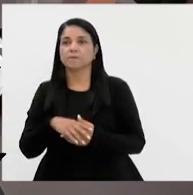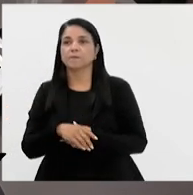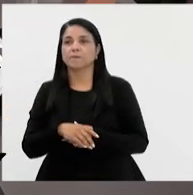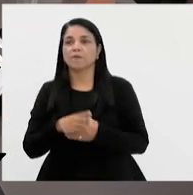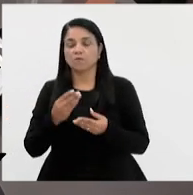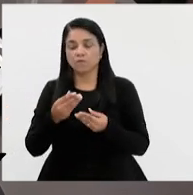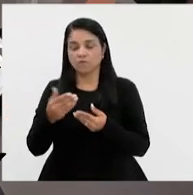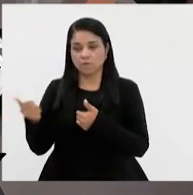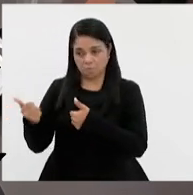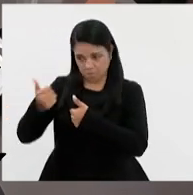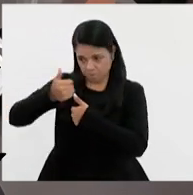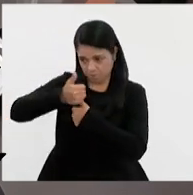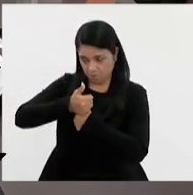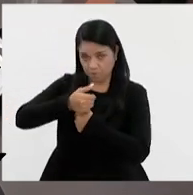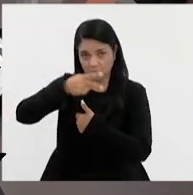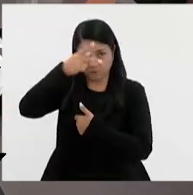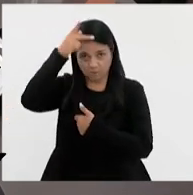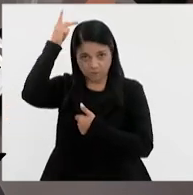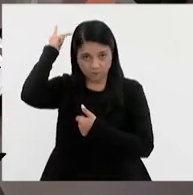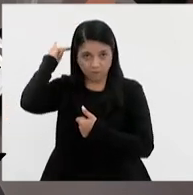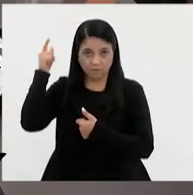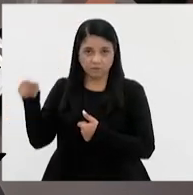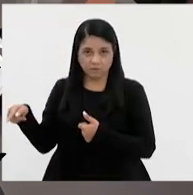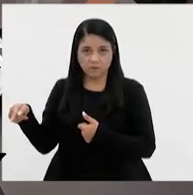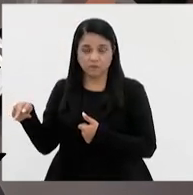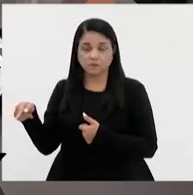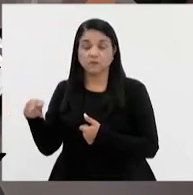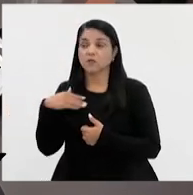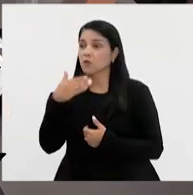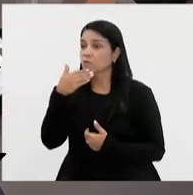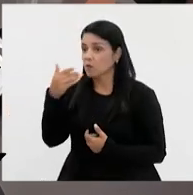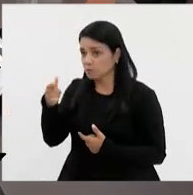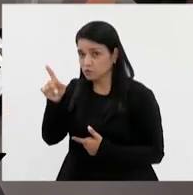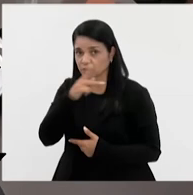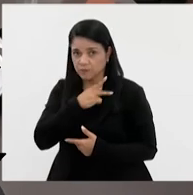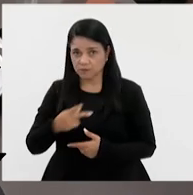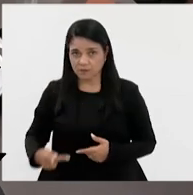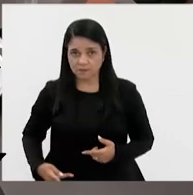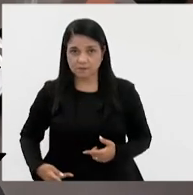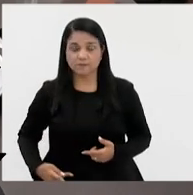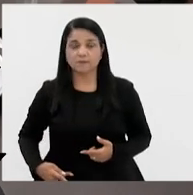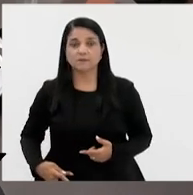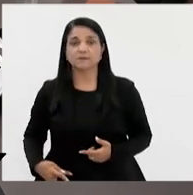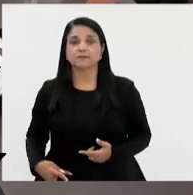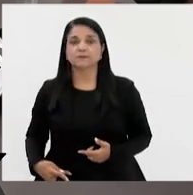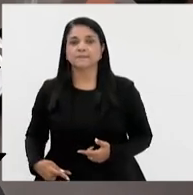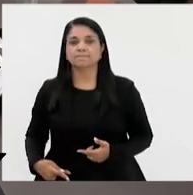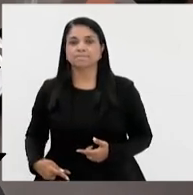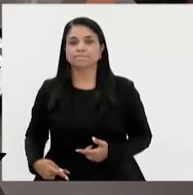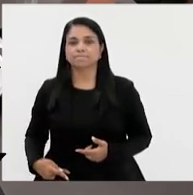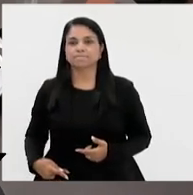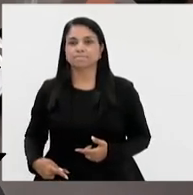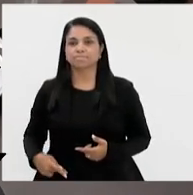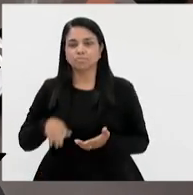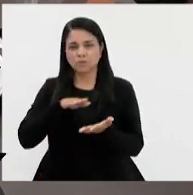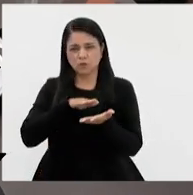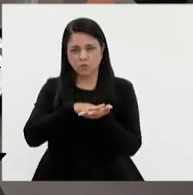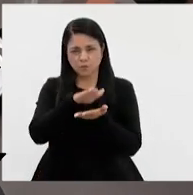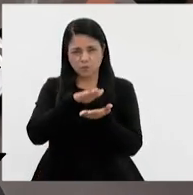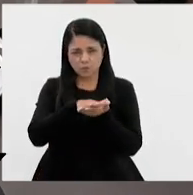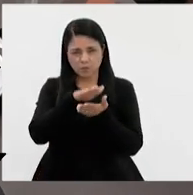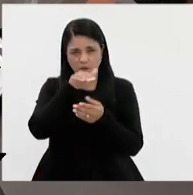Deputado Fred Pacheco. É só para solicitar a Vossa Excelência que, quando publicar o